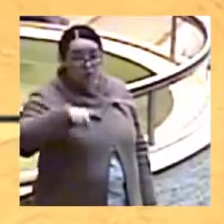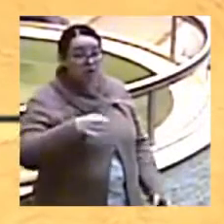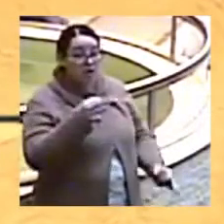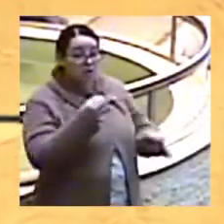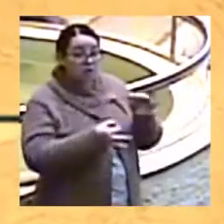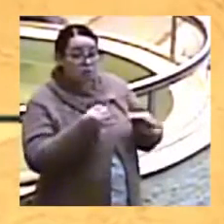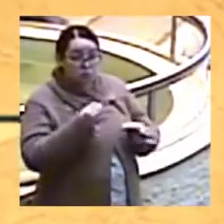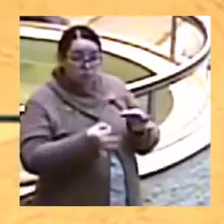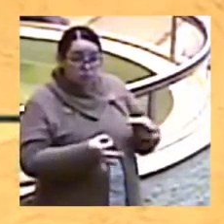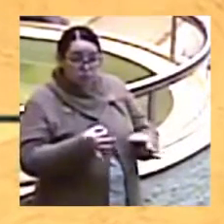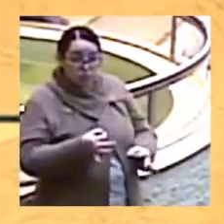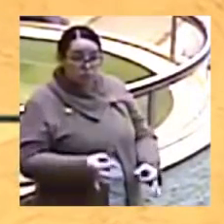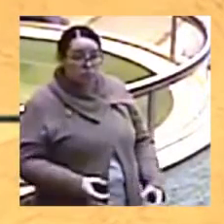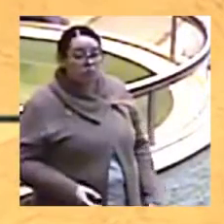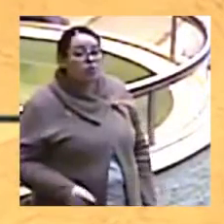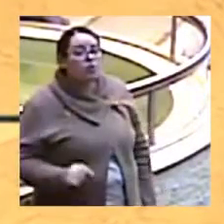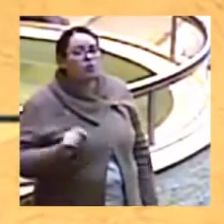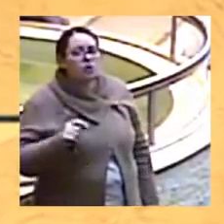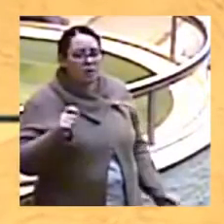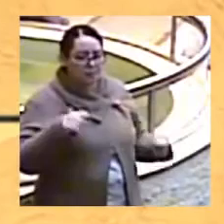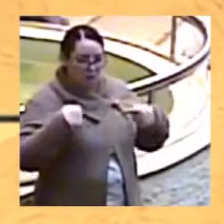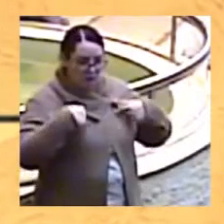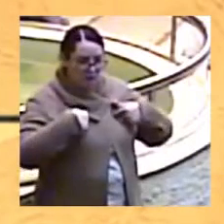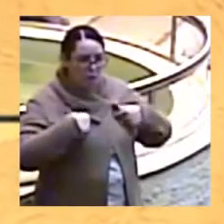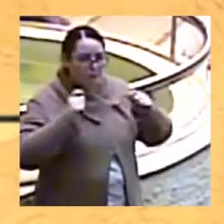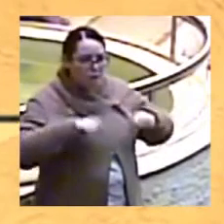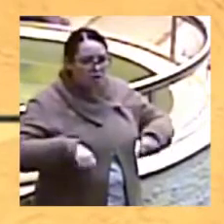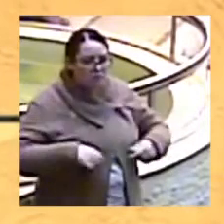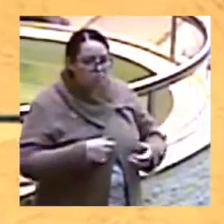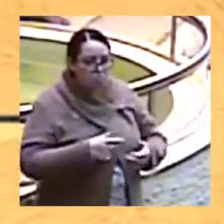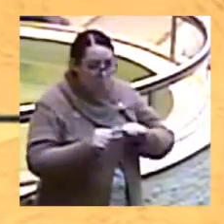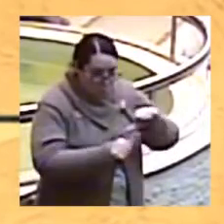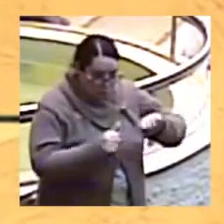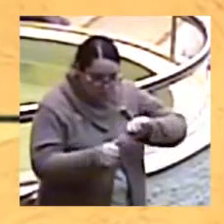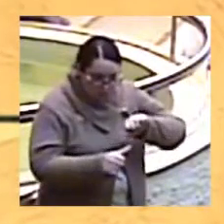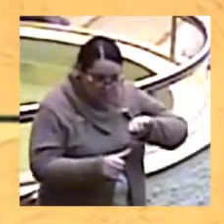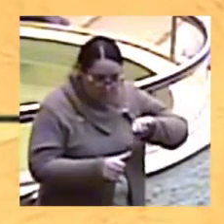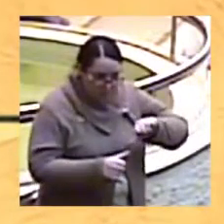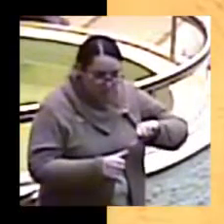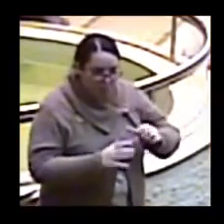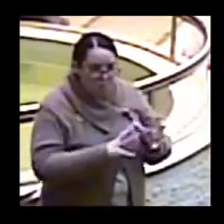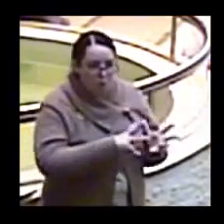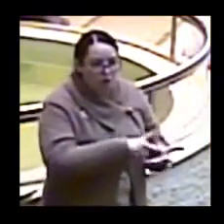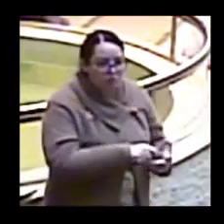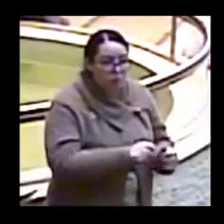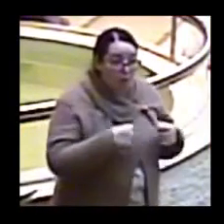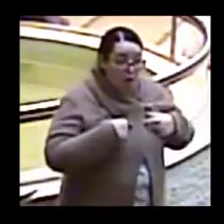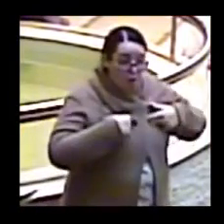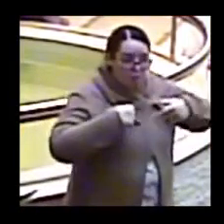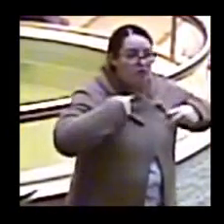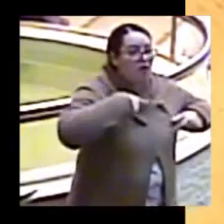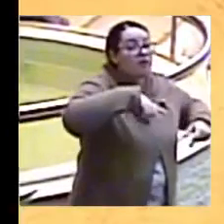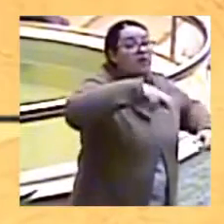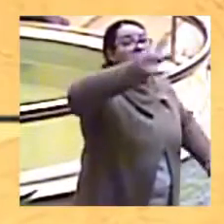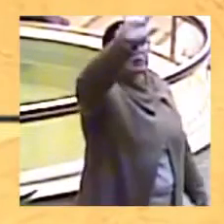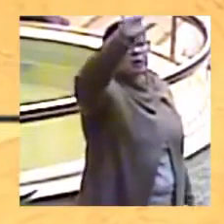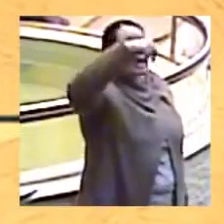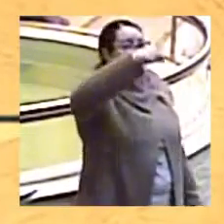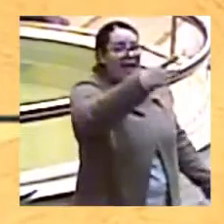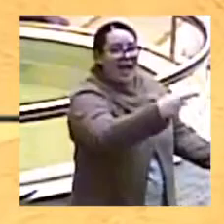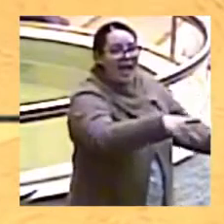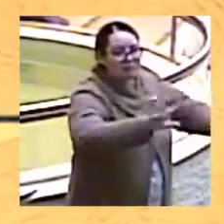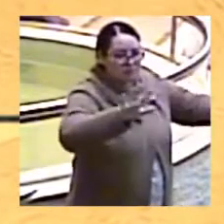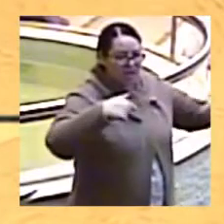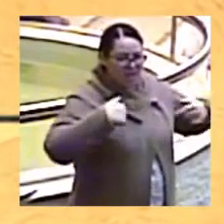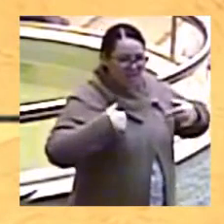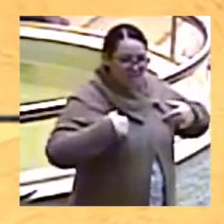o que poderá fazer o justo? os fundamentos destruídos, o que o povo de Deus, poderá fazer? aí ele diz, não